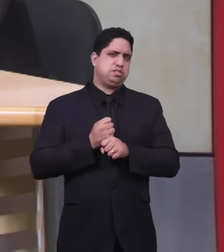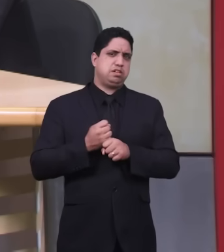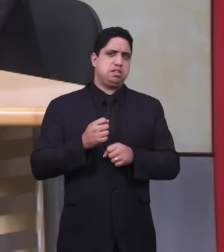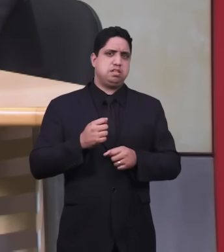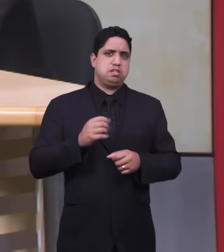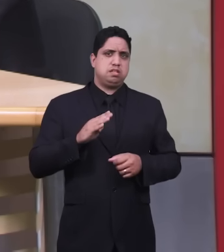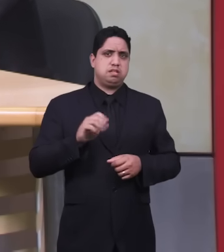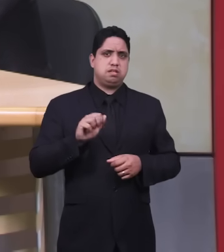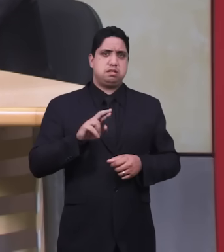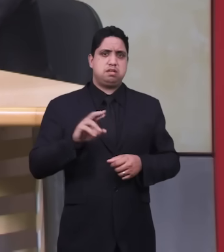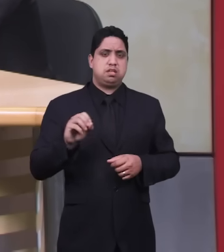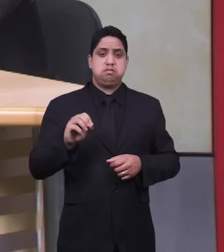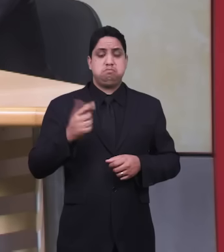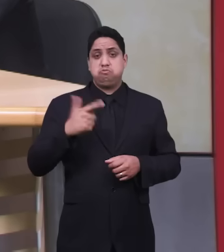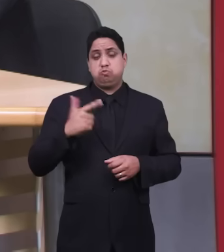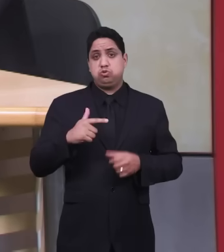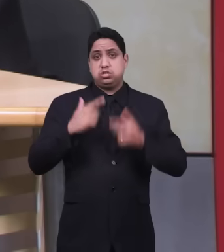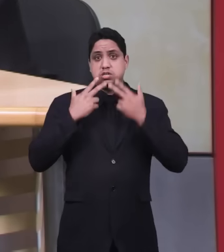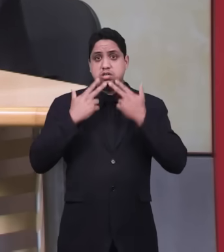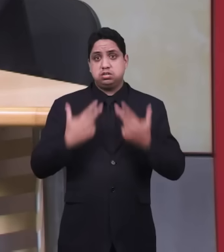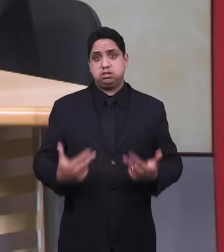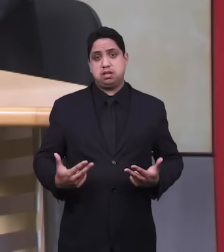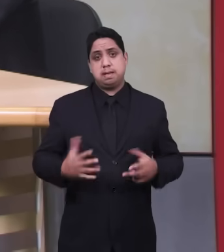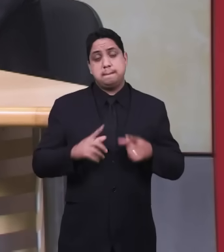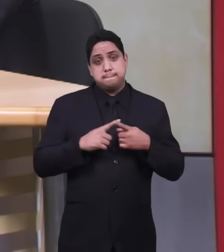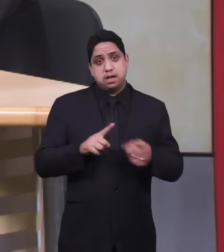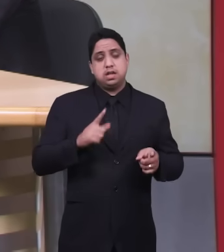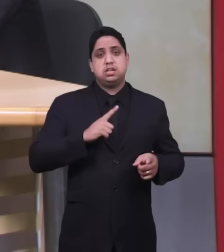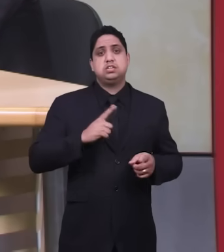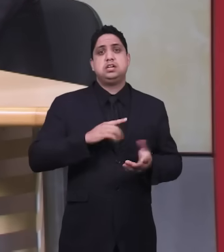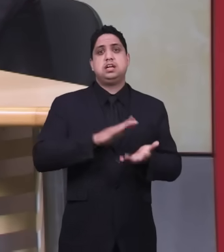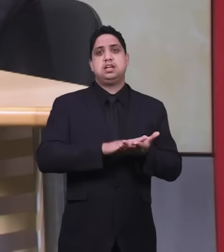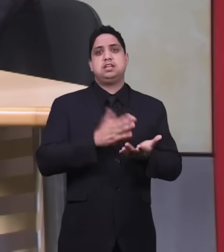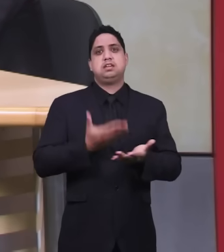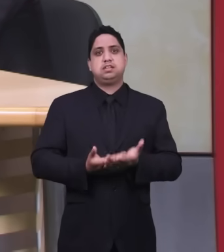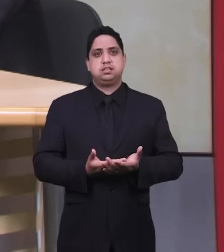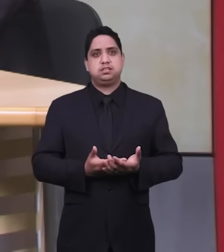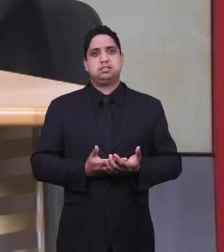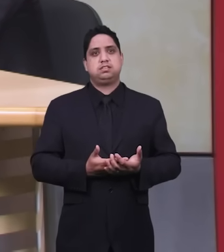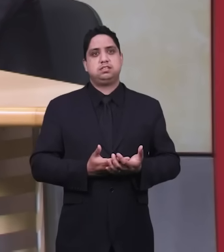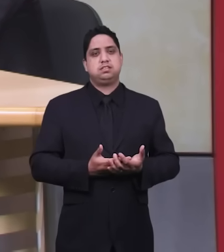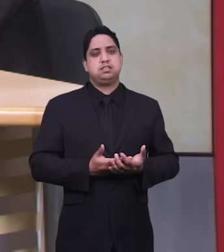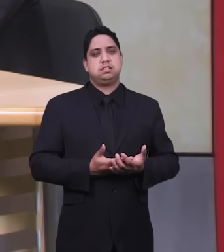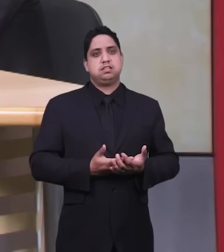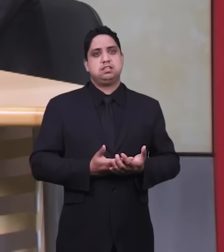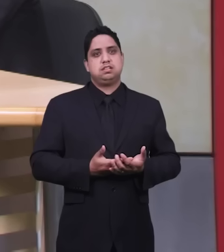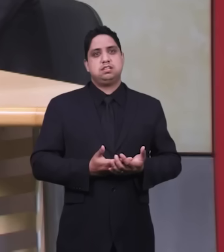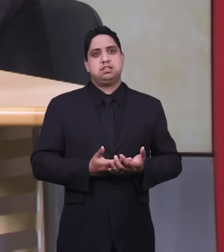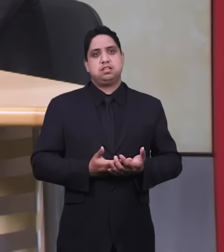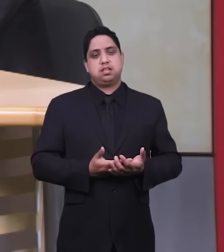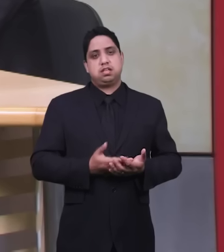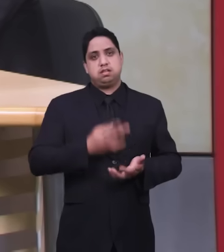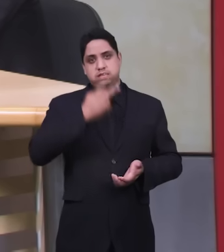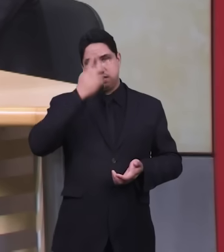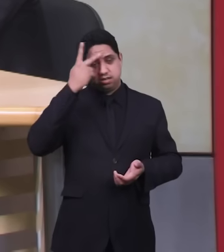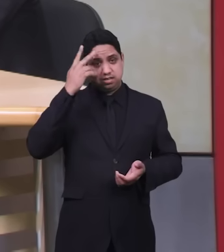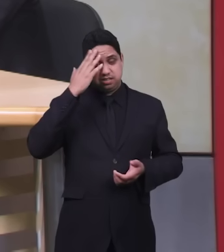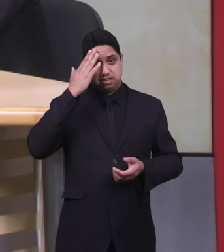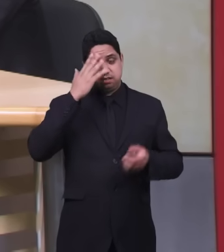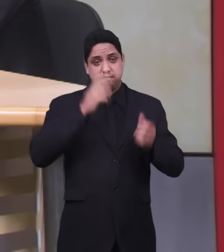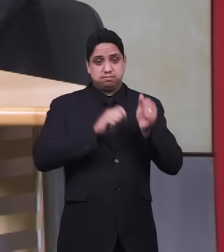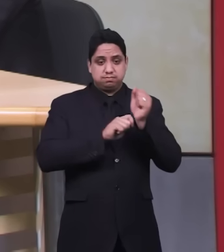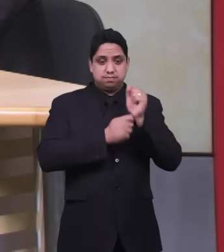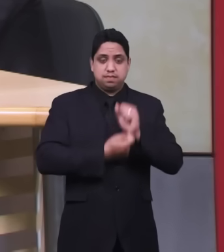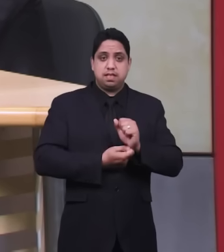anos, Pastor Barros não falava em línguas, mas ele tinha interpretação de línguas. Pois é. Aí você sabe dos mistérios sem